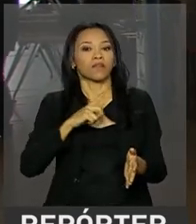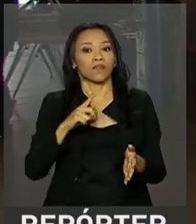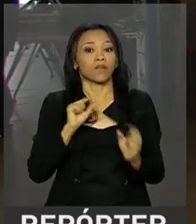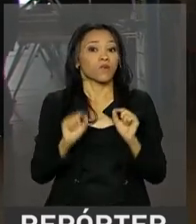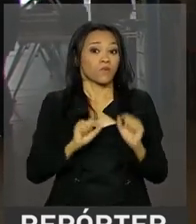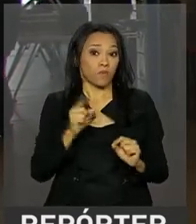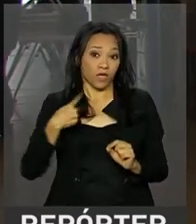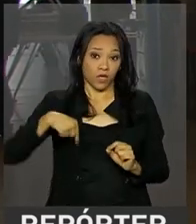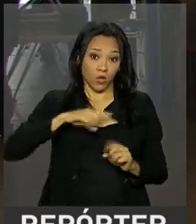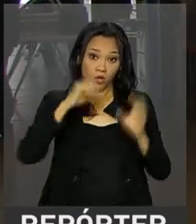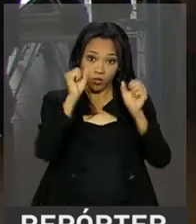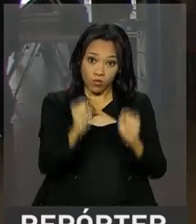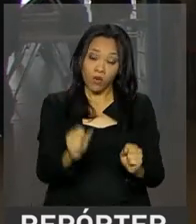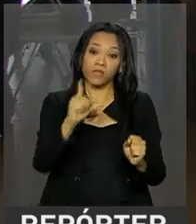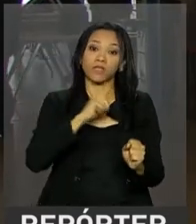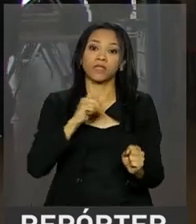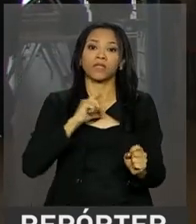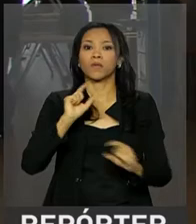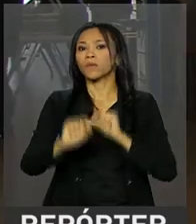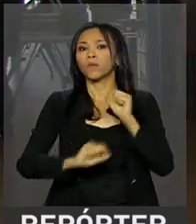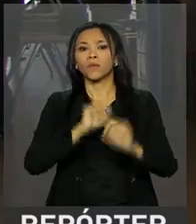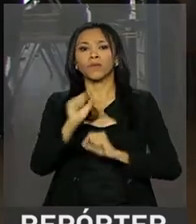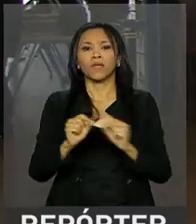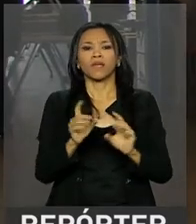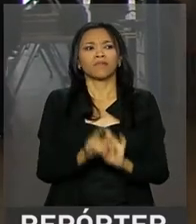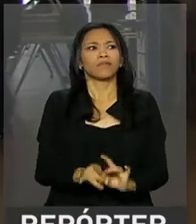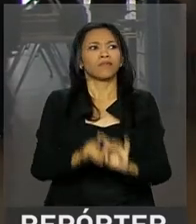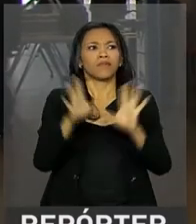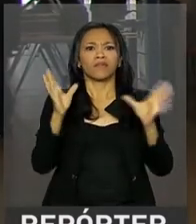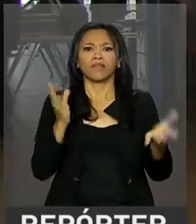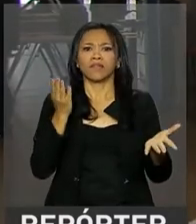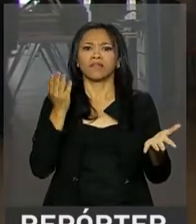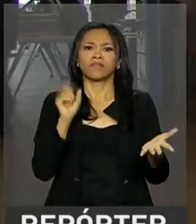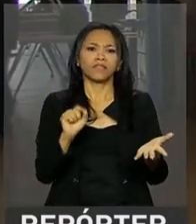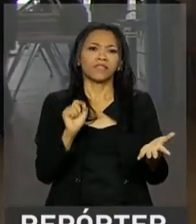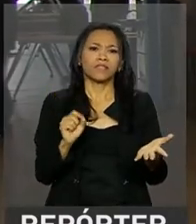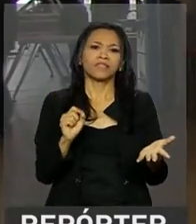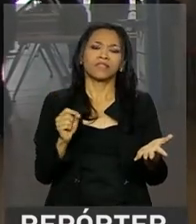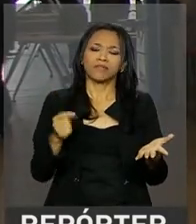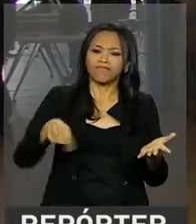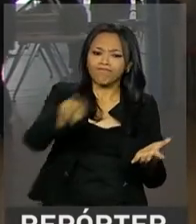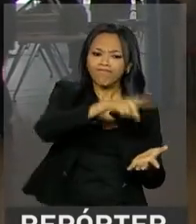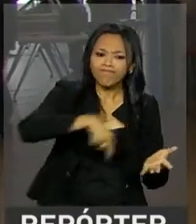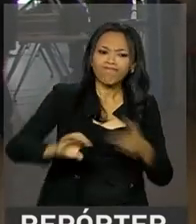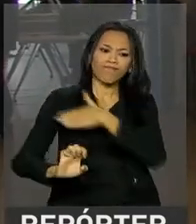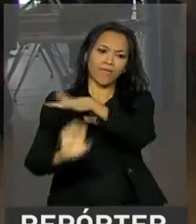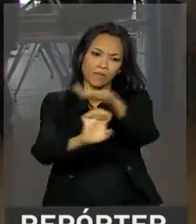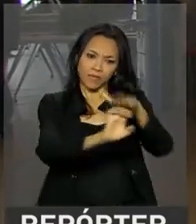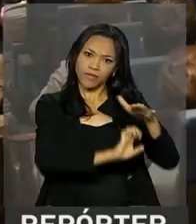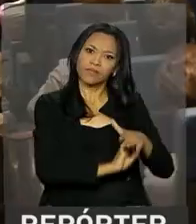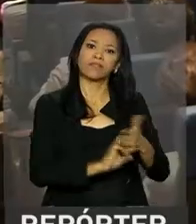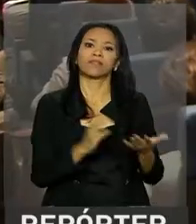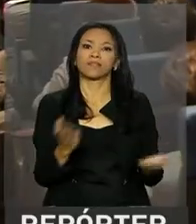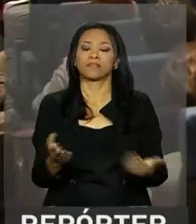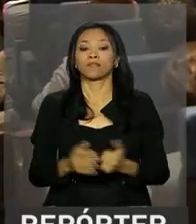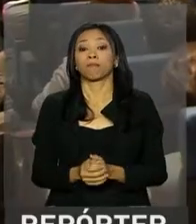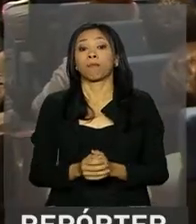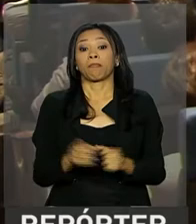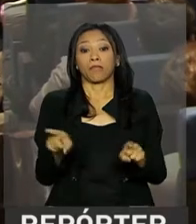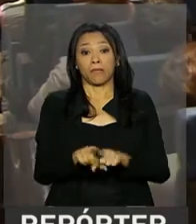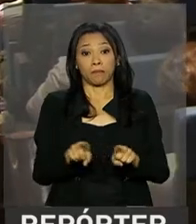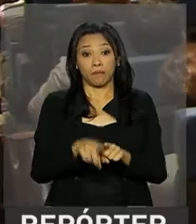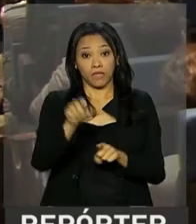que a gente possa ter um tratado de livre-comércio de pequenas empresas entre países além de